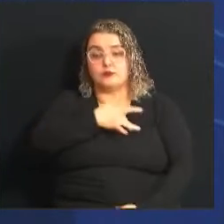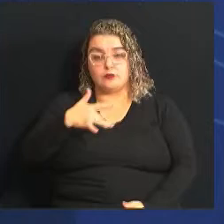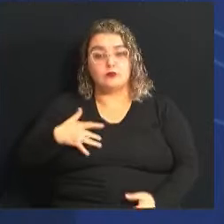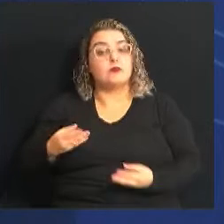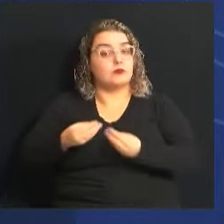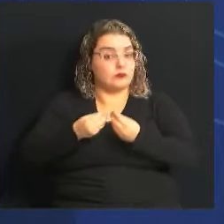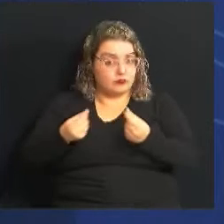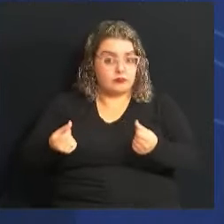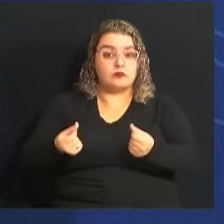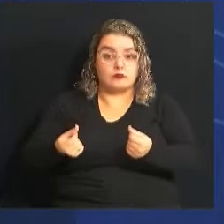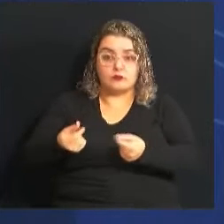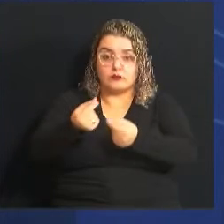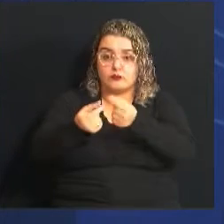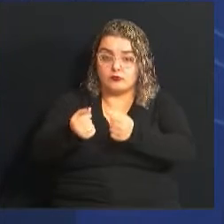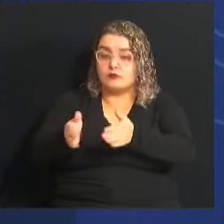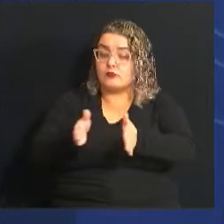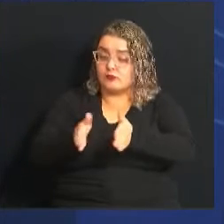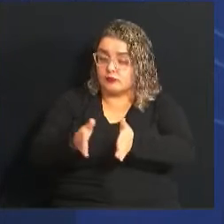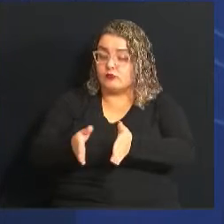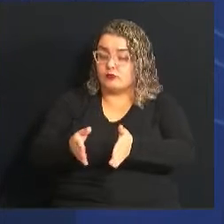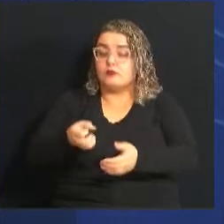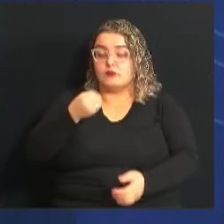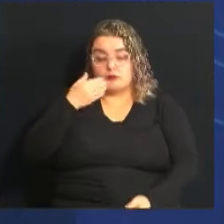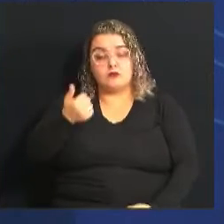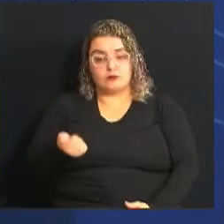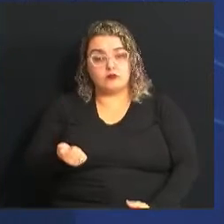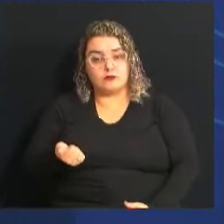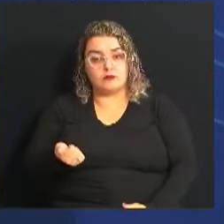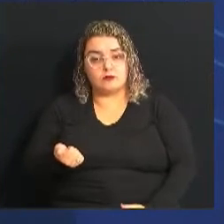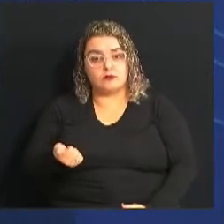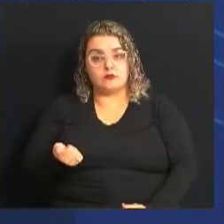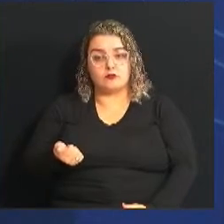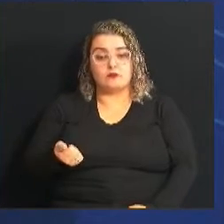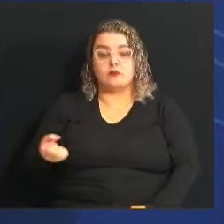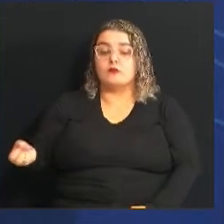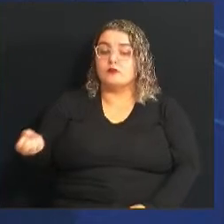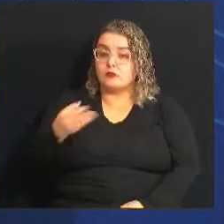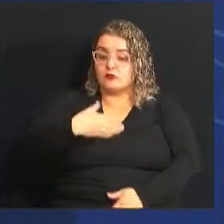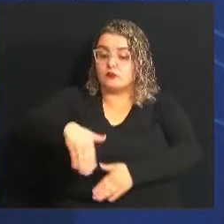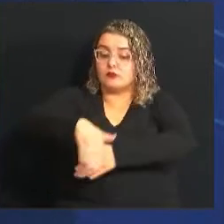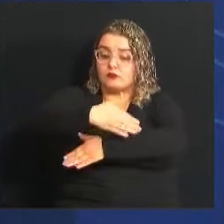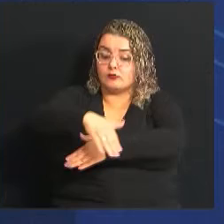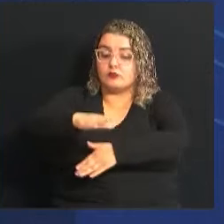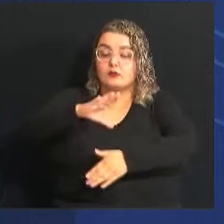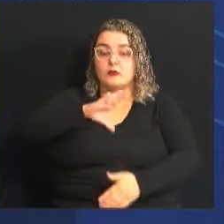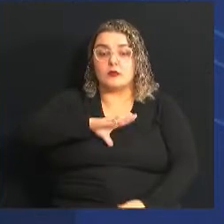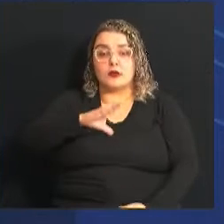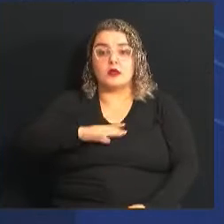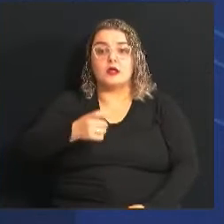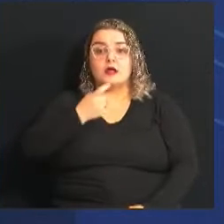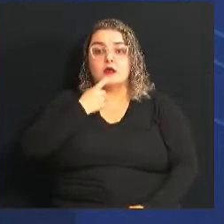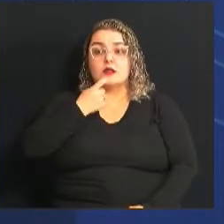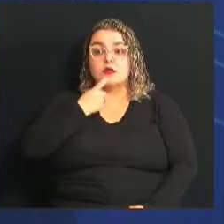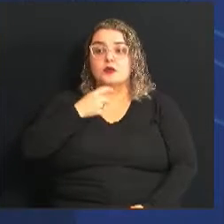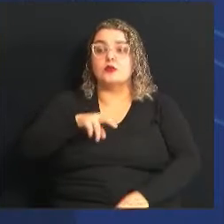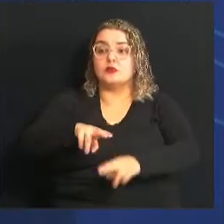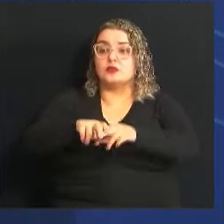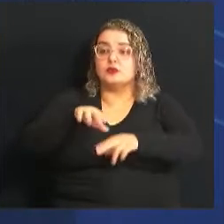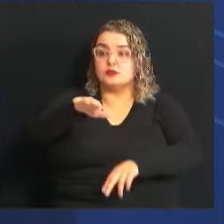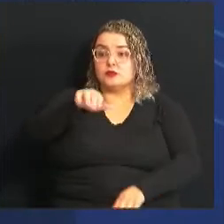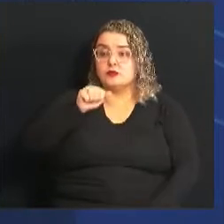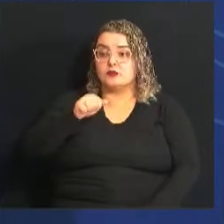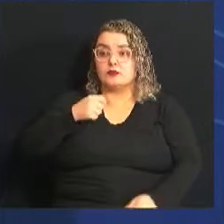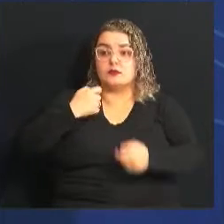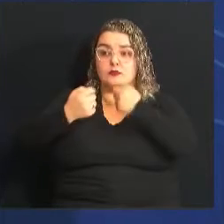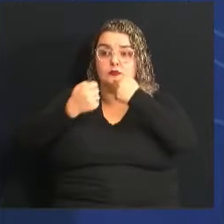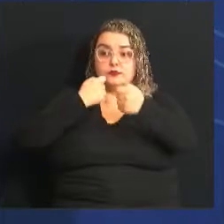a custo acessível. E está em novo endereço aqui na cidade de Campinas. Por isso que eu vou acionar o nosso